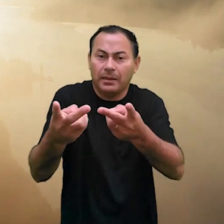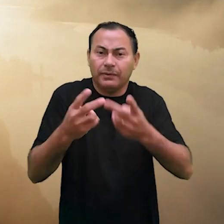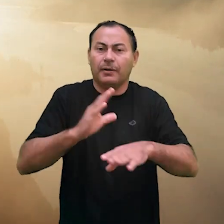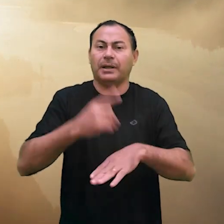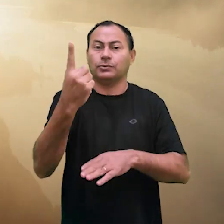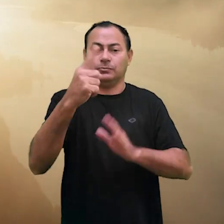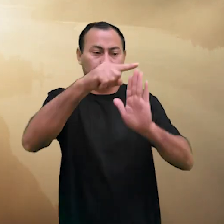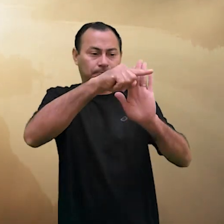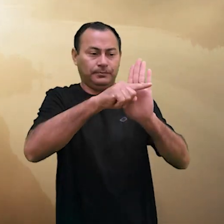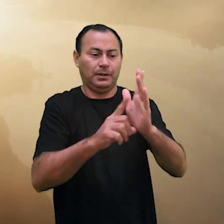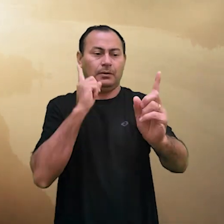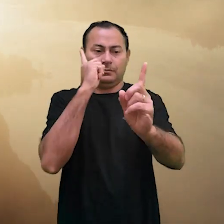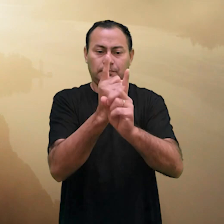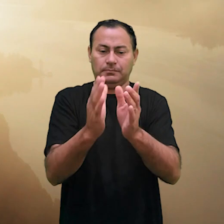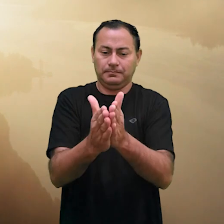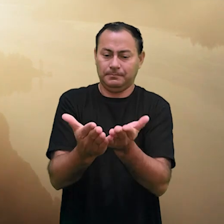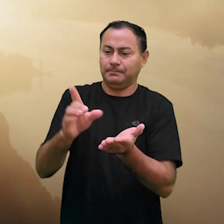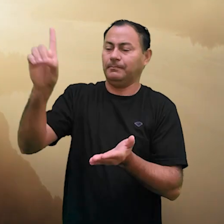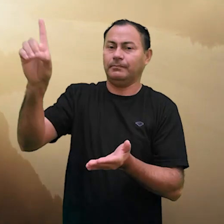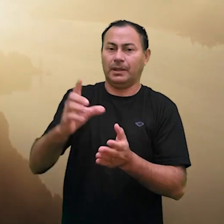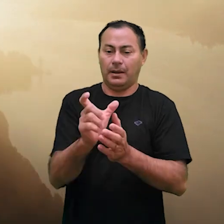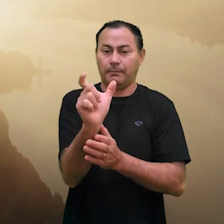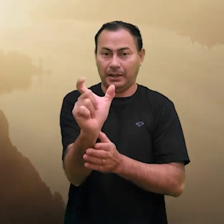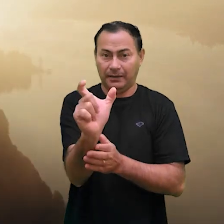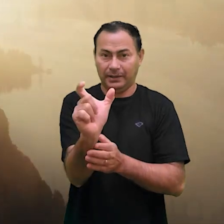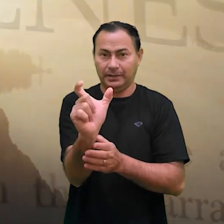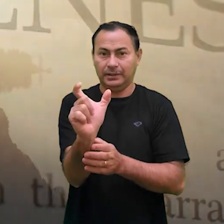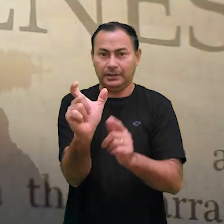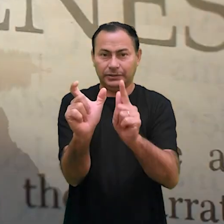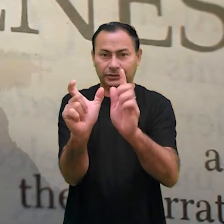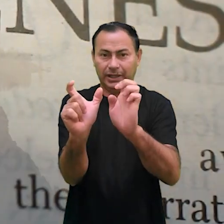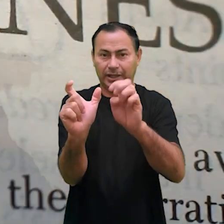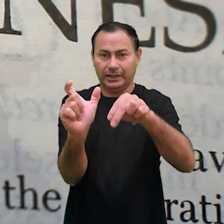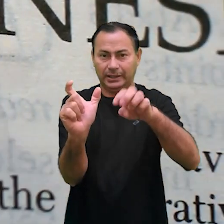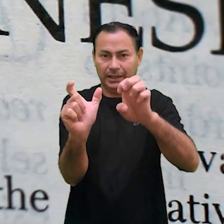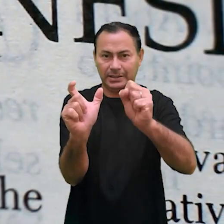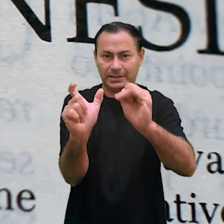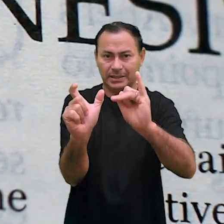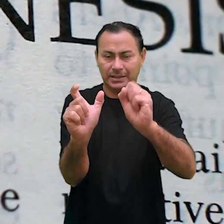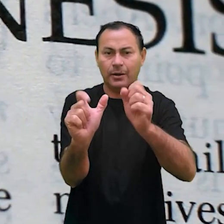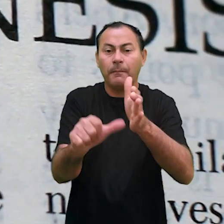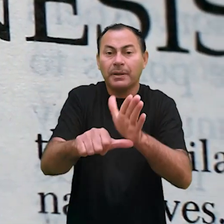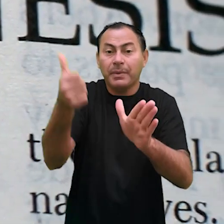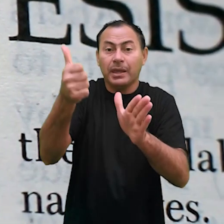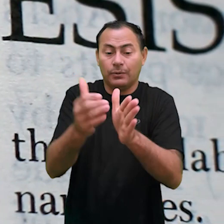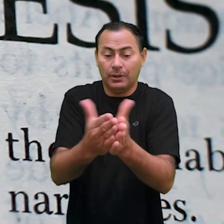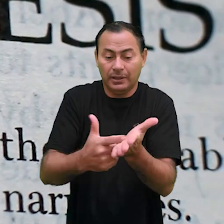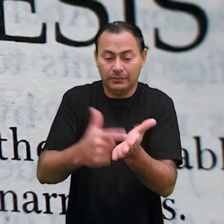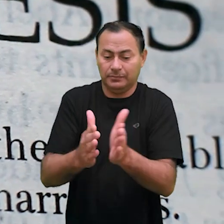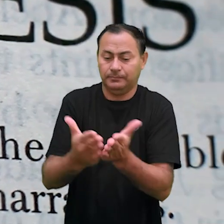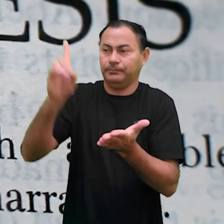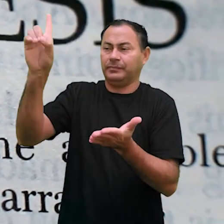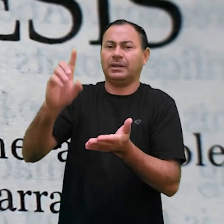muito bem-vindo a mais um programa Encontro com a Palavra. A palavra Gênesis, o nome do primeiro livro da Bíblia,